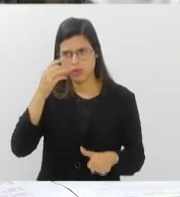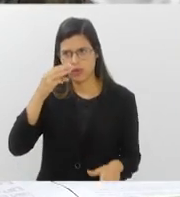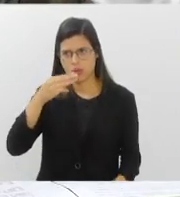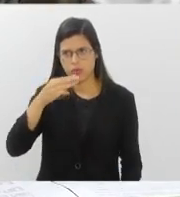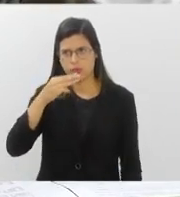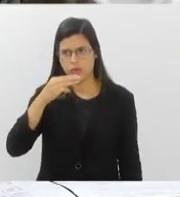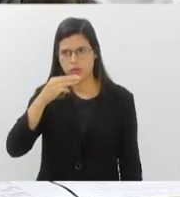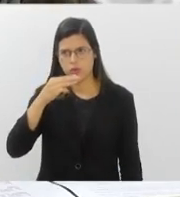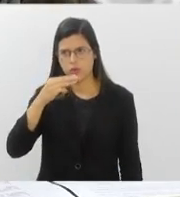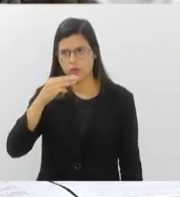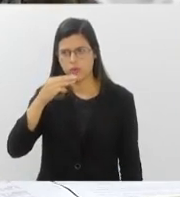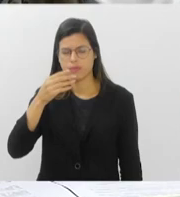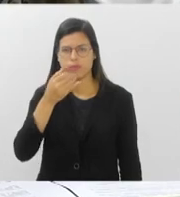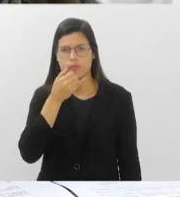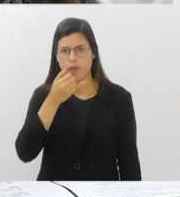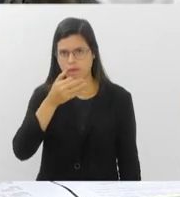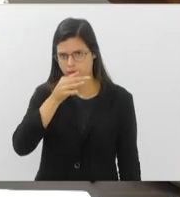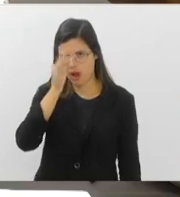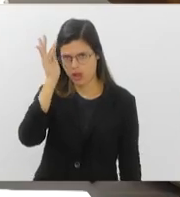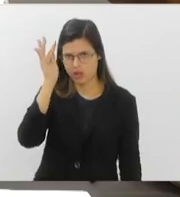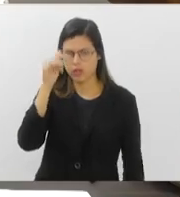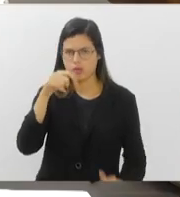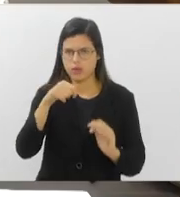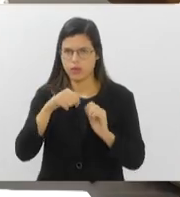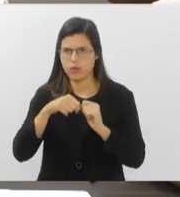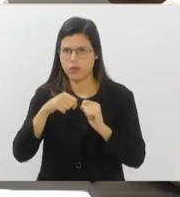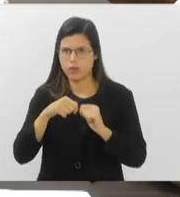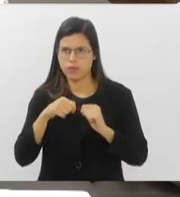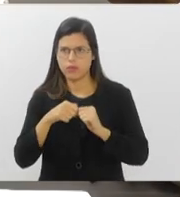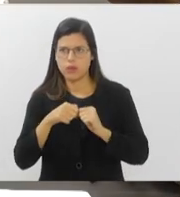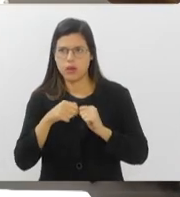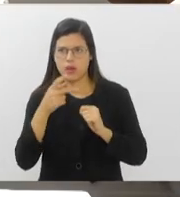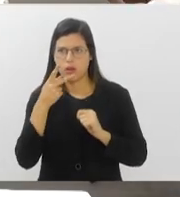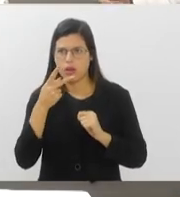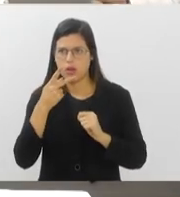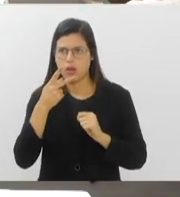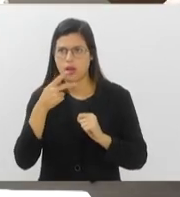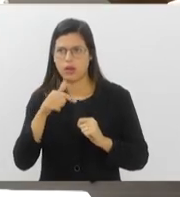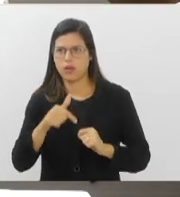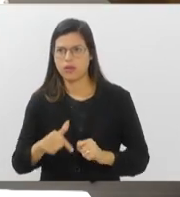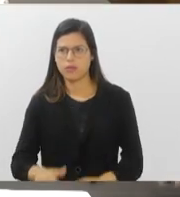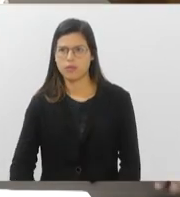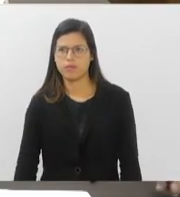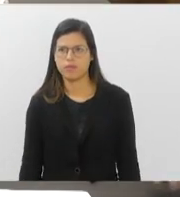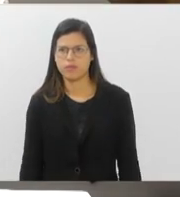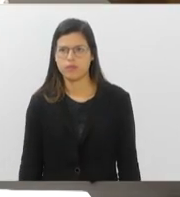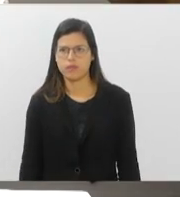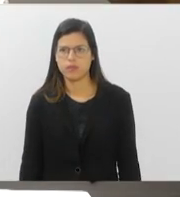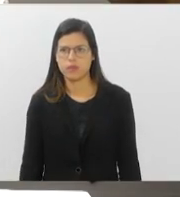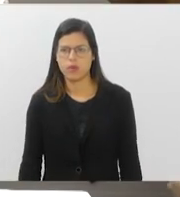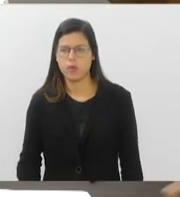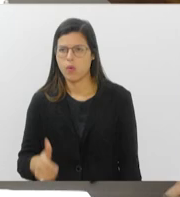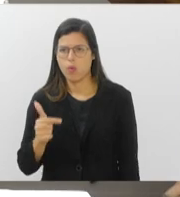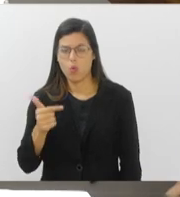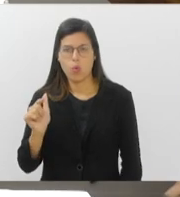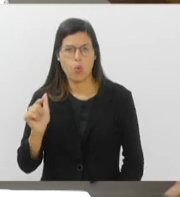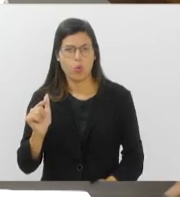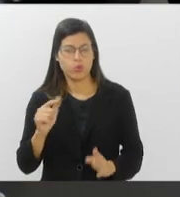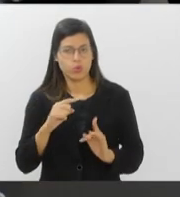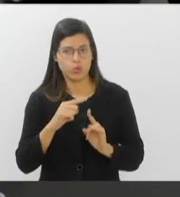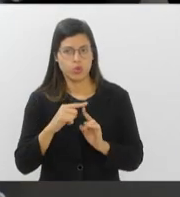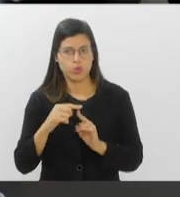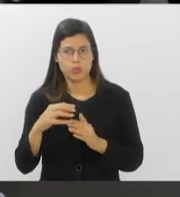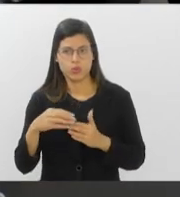que Fred Pacheco faz referência a outro tipo de mediação, né, uma mediação